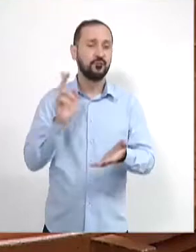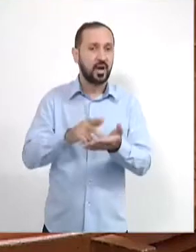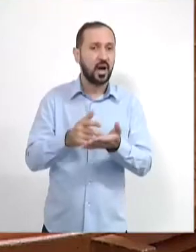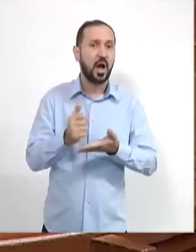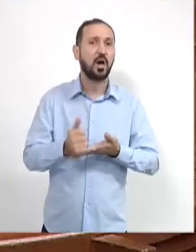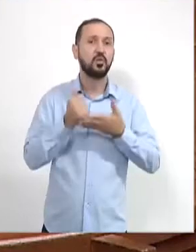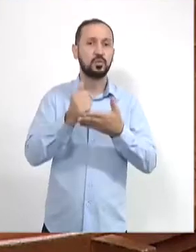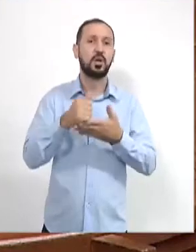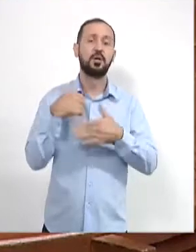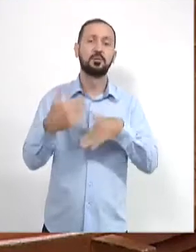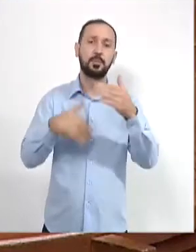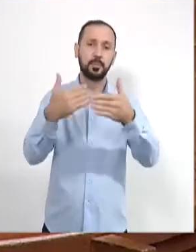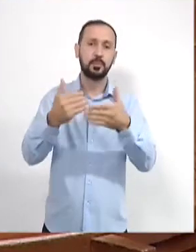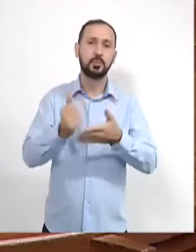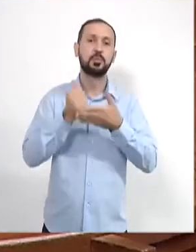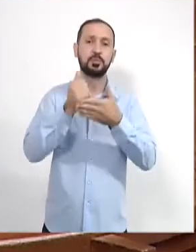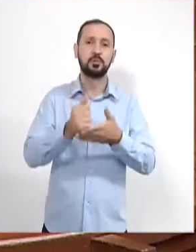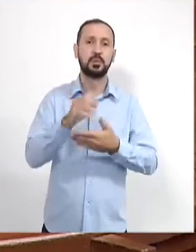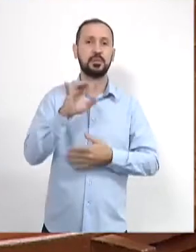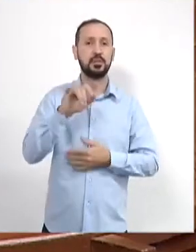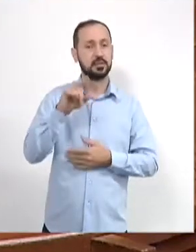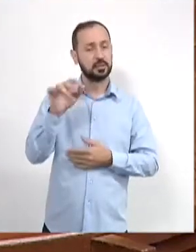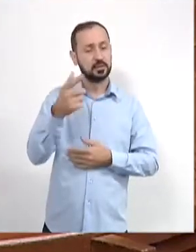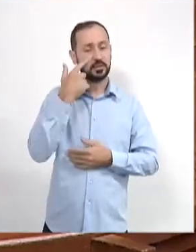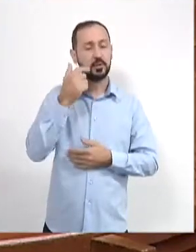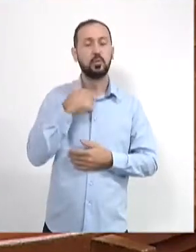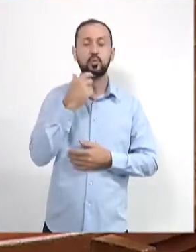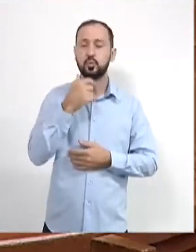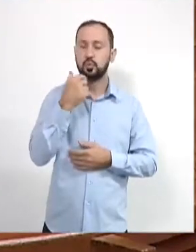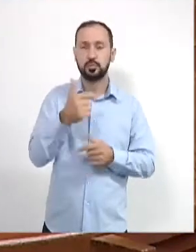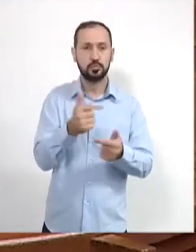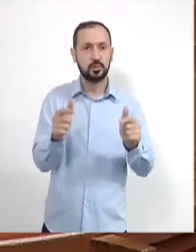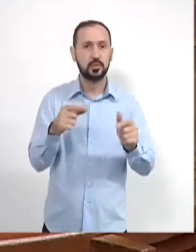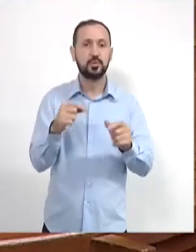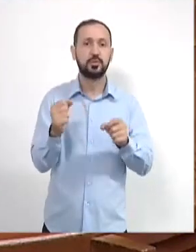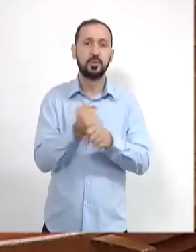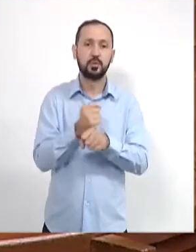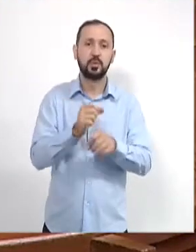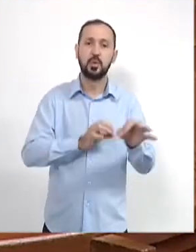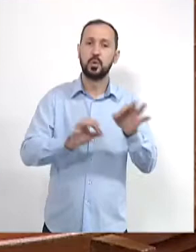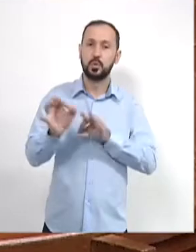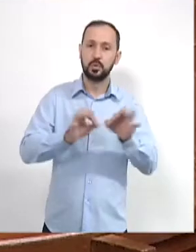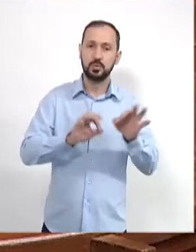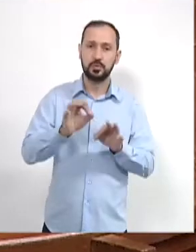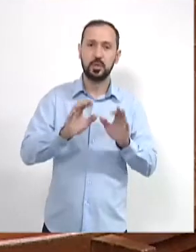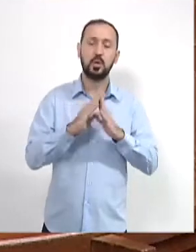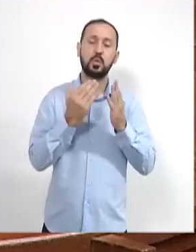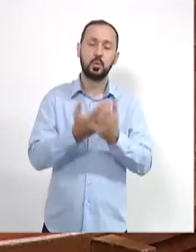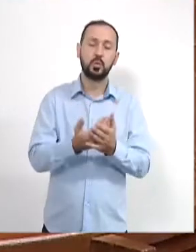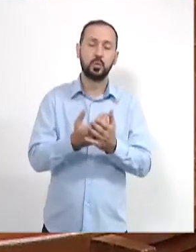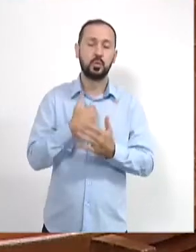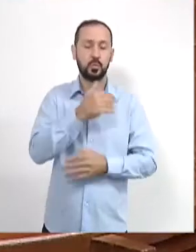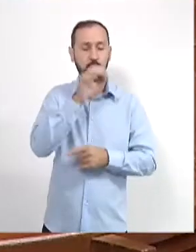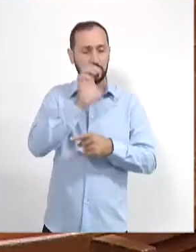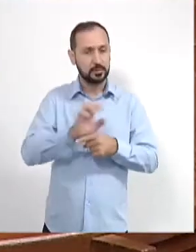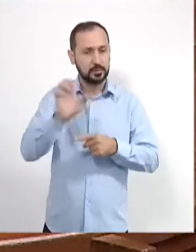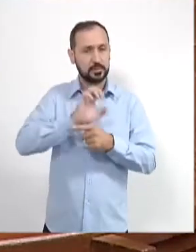ajudar na promoção da cidadania, e com isso, não tenho dúvida, nós vamos construir e promover um Estado mais justo,